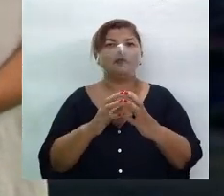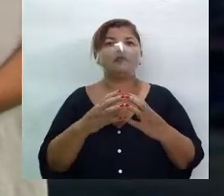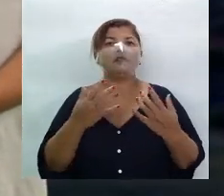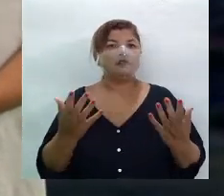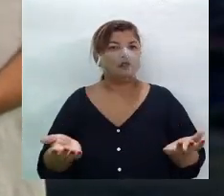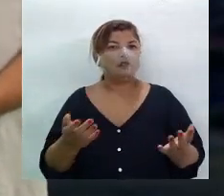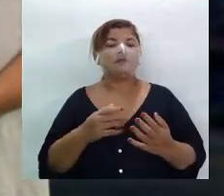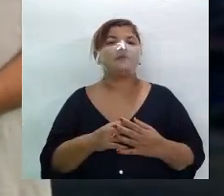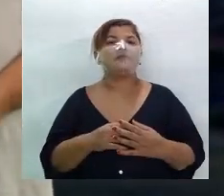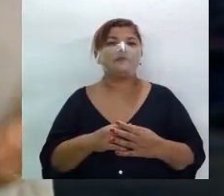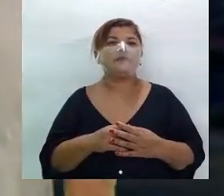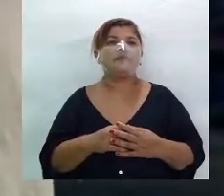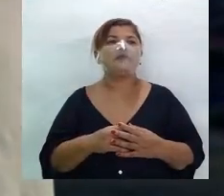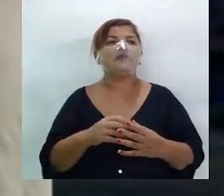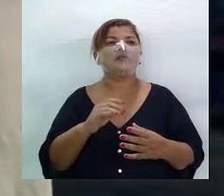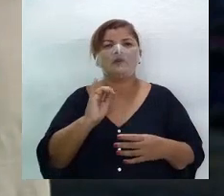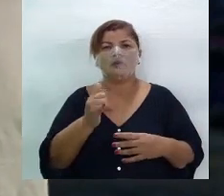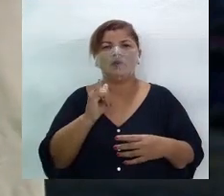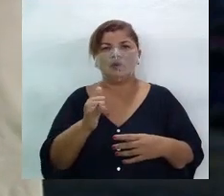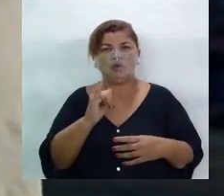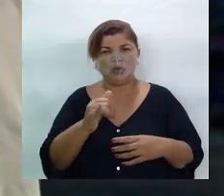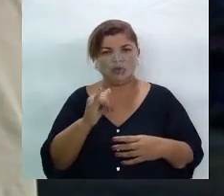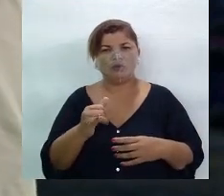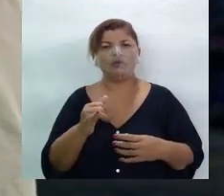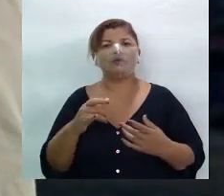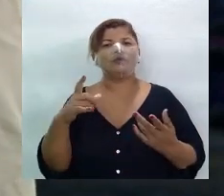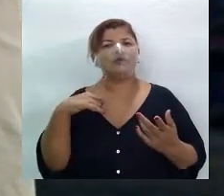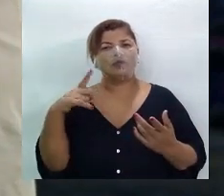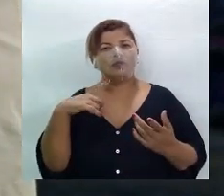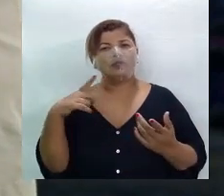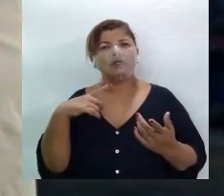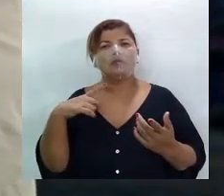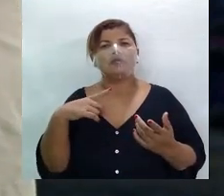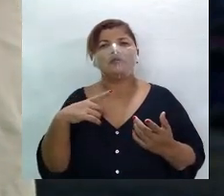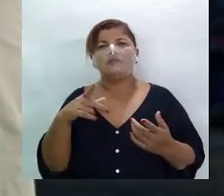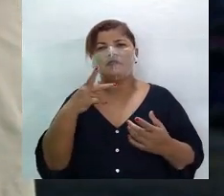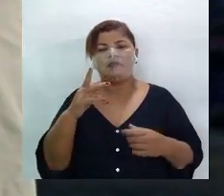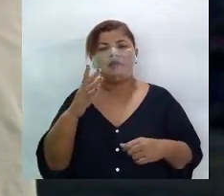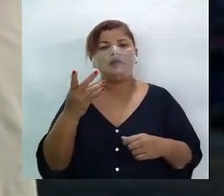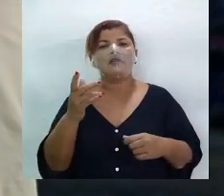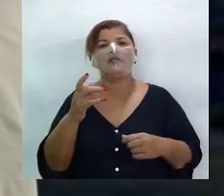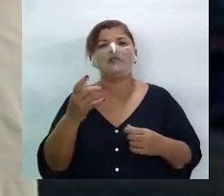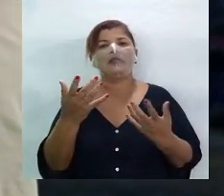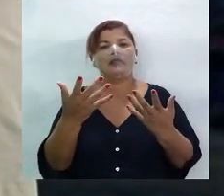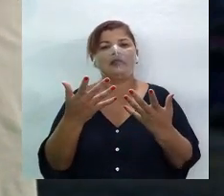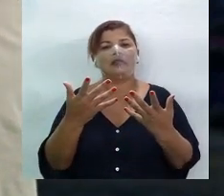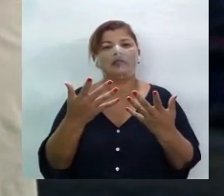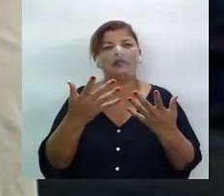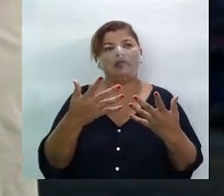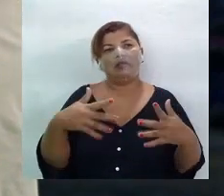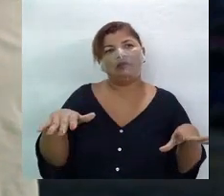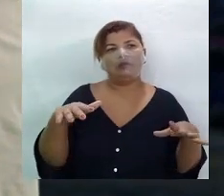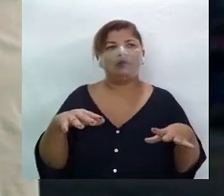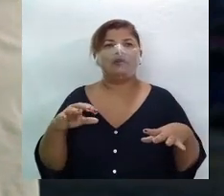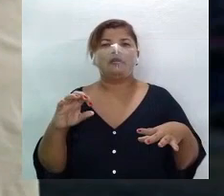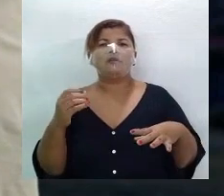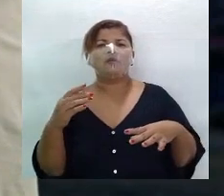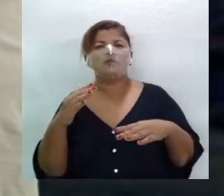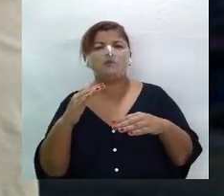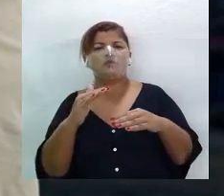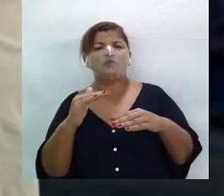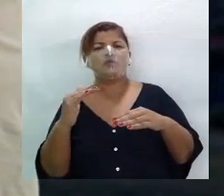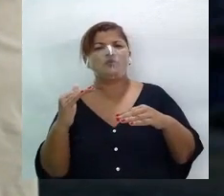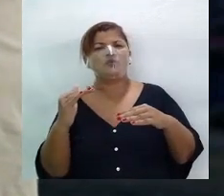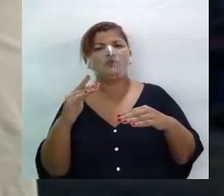favor. Contos sobrenaturais na obra, ele chama também de sobrenormais. Sobrenormais. Sobrenormais, se não me engano, o